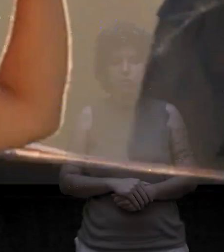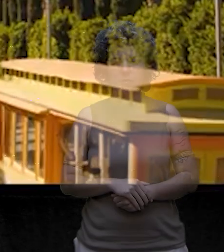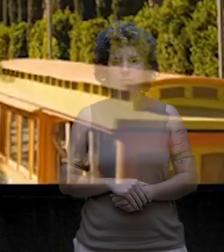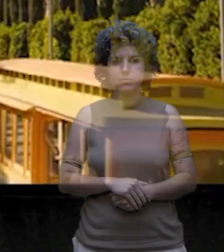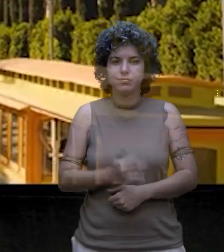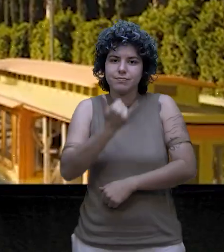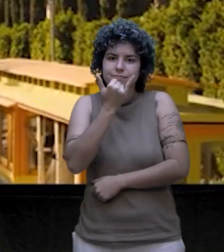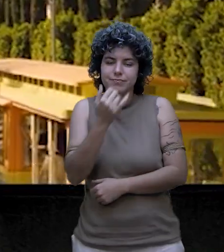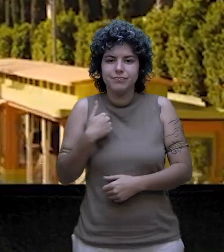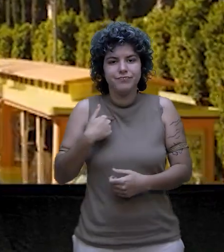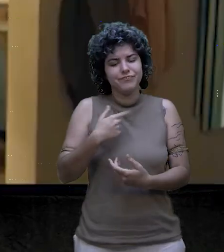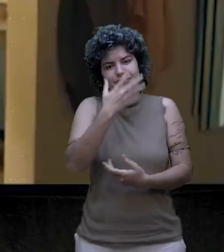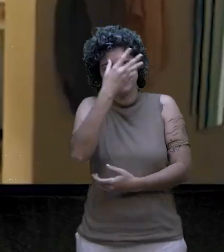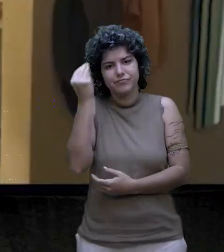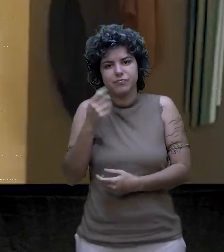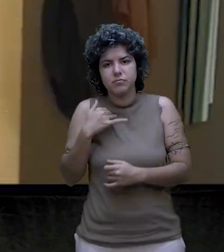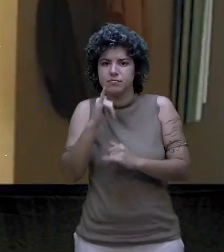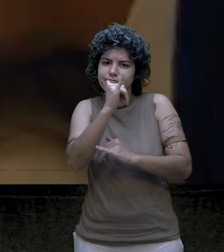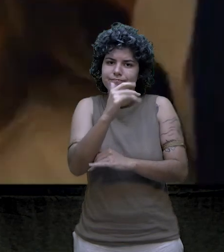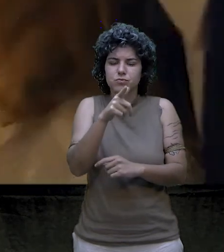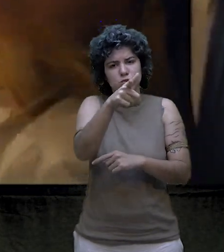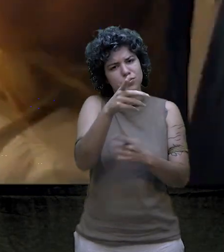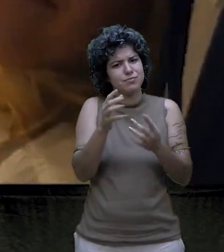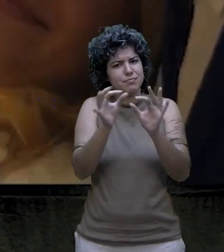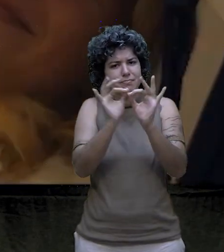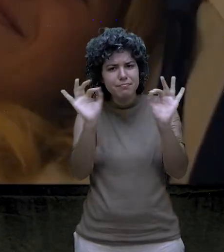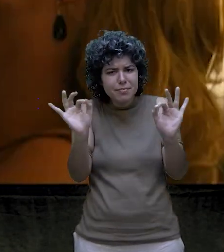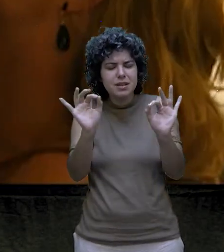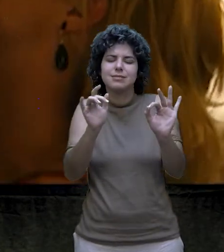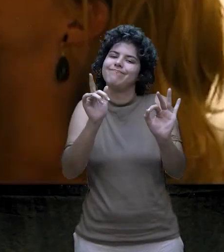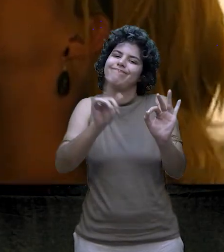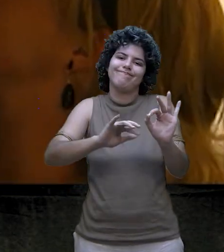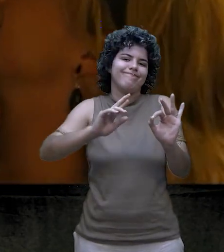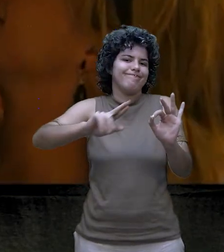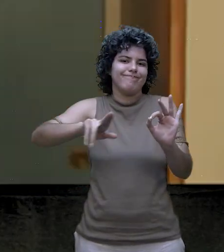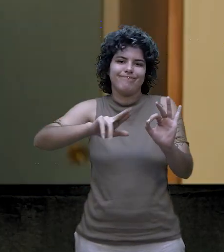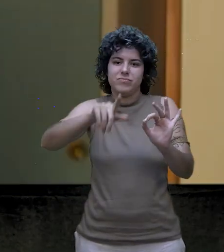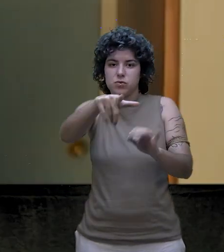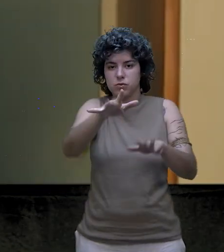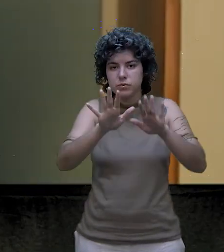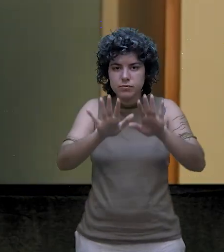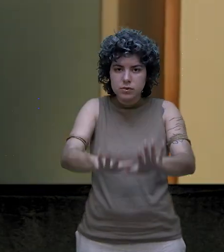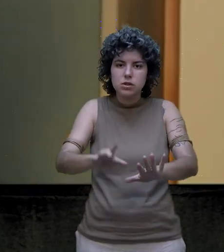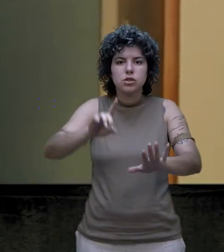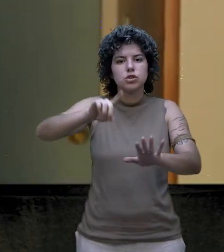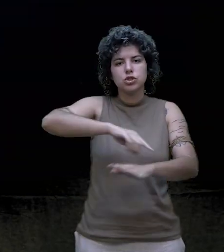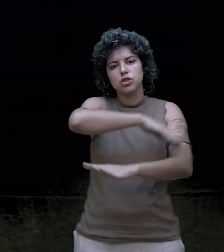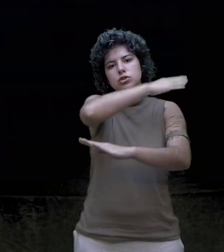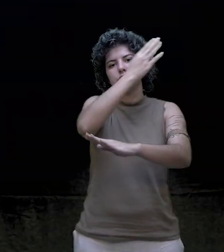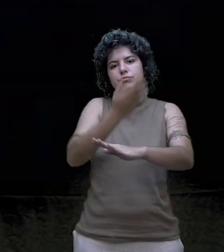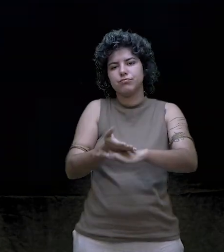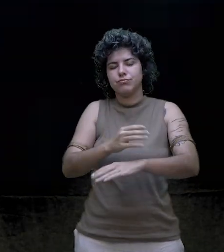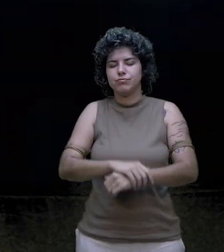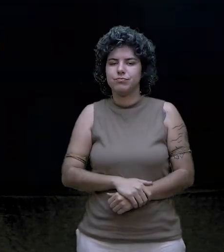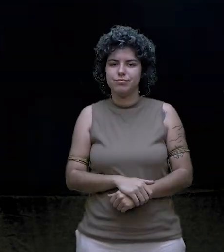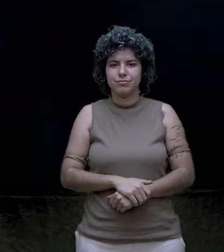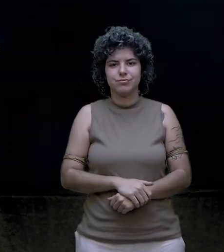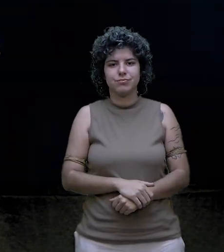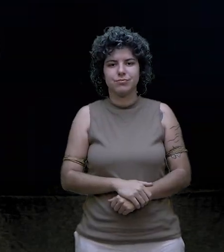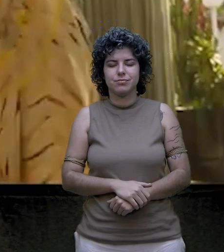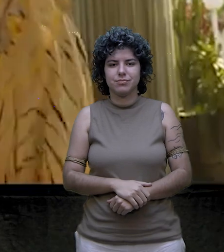Desculpa, eu esqueci de te dizer, mas você não tá muito bem. E o único jeito de ficar bom é ficar em casa o dia todo. Tchau.